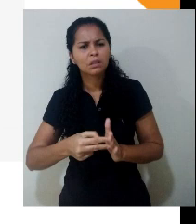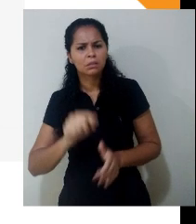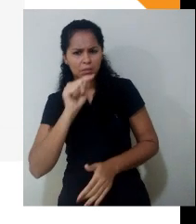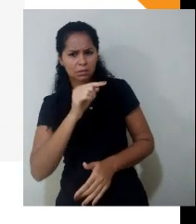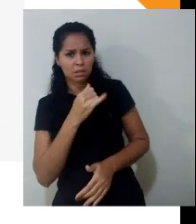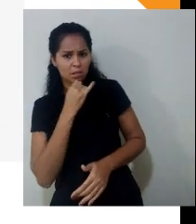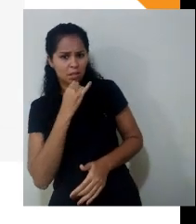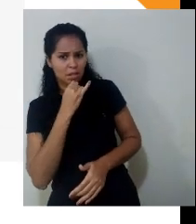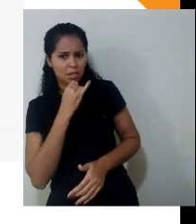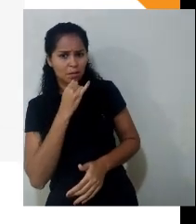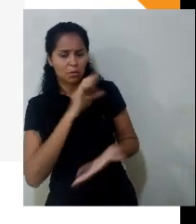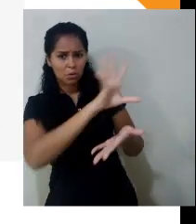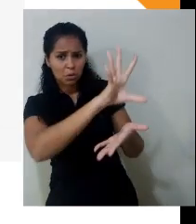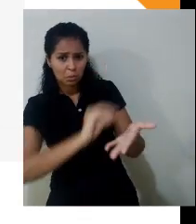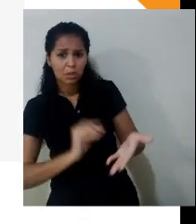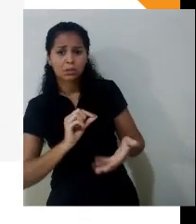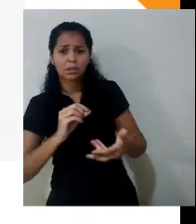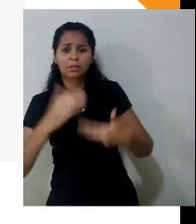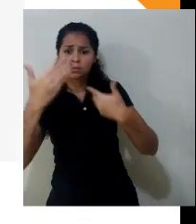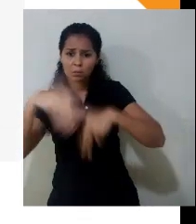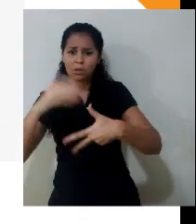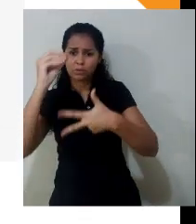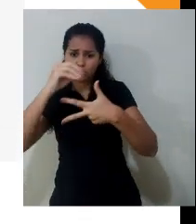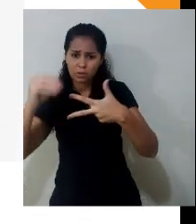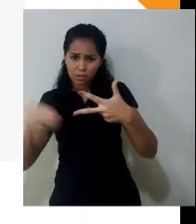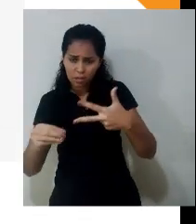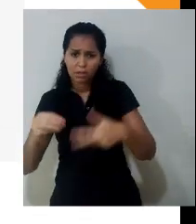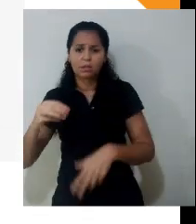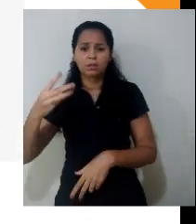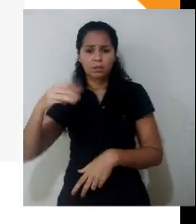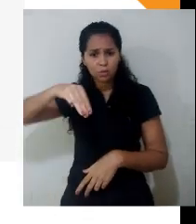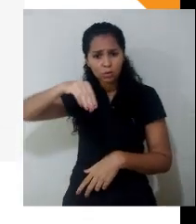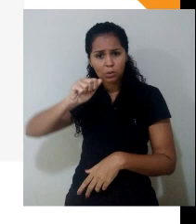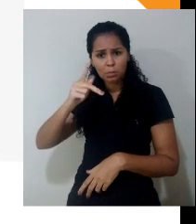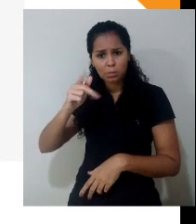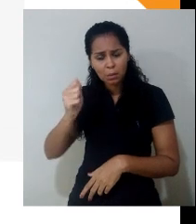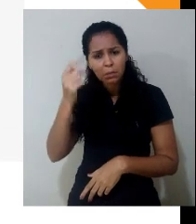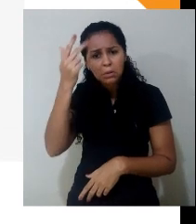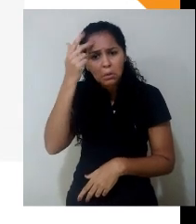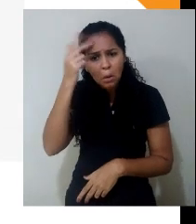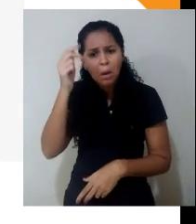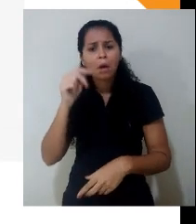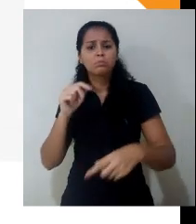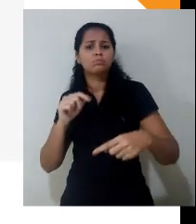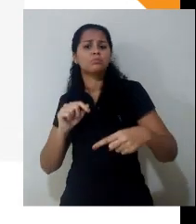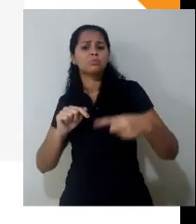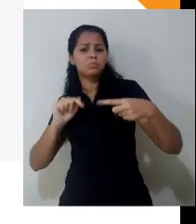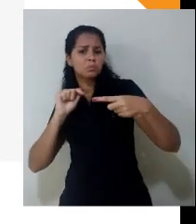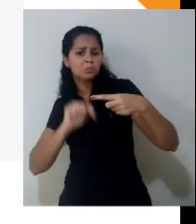por exemplo, ela foi tirada de uma prova do Enem. No mapa, é muito comum que o denominador da